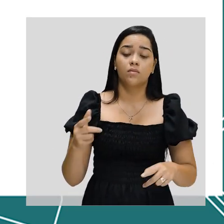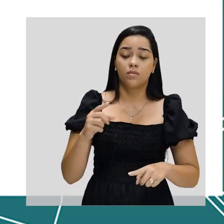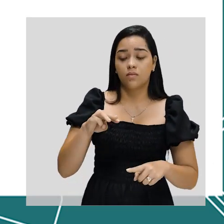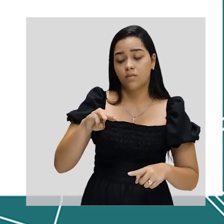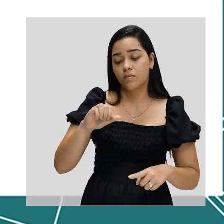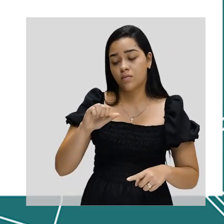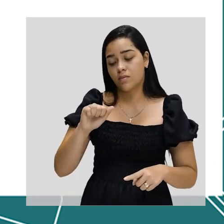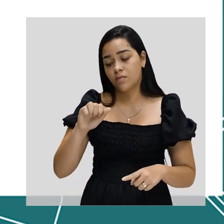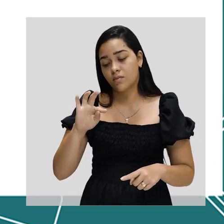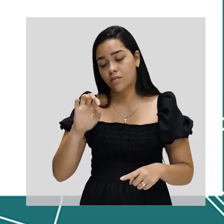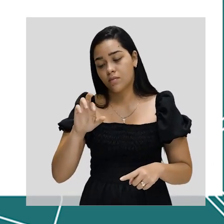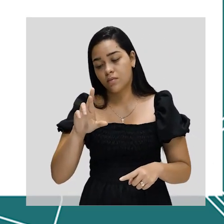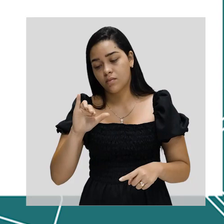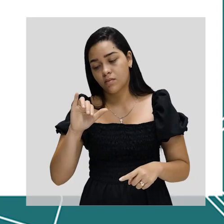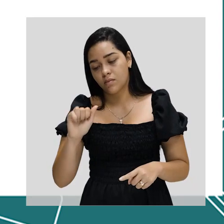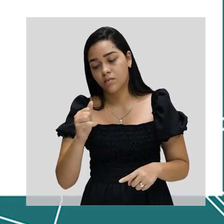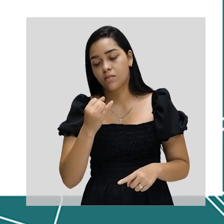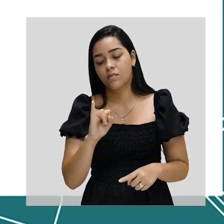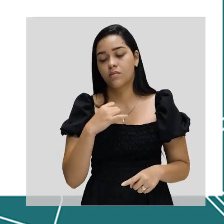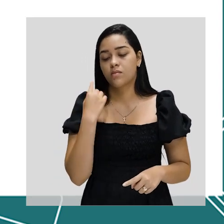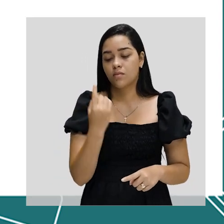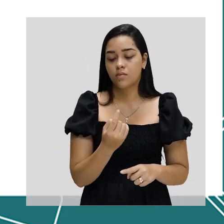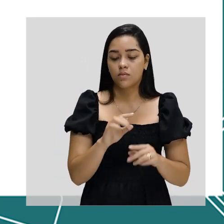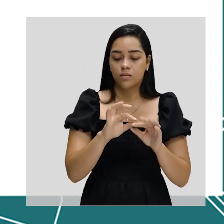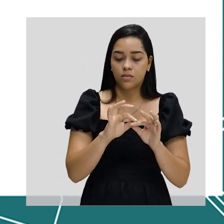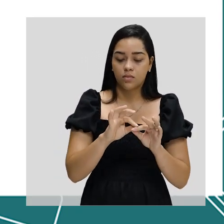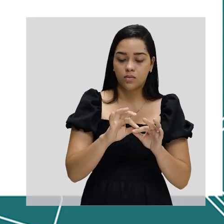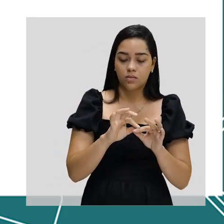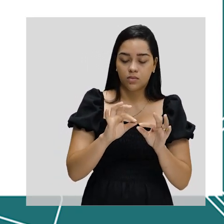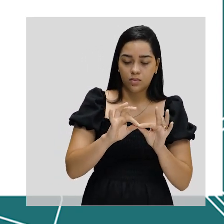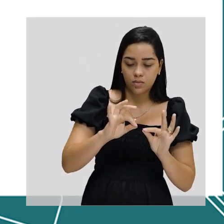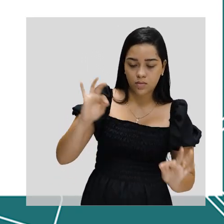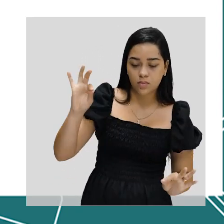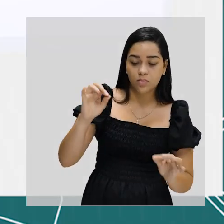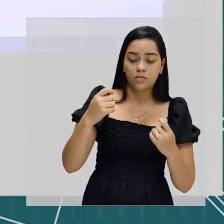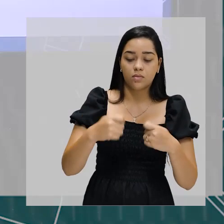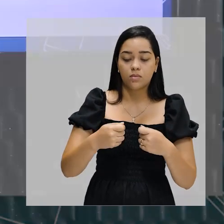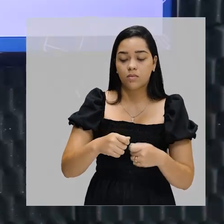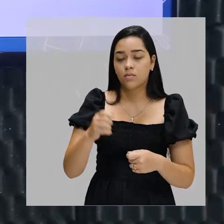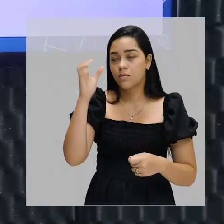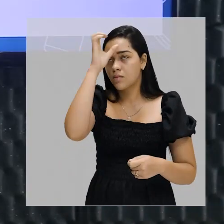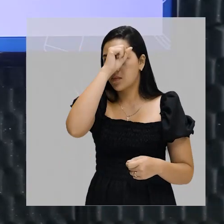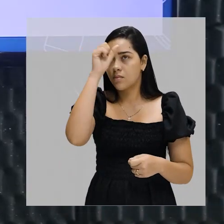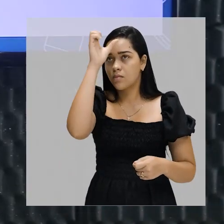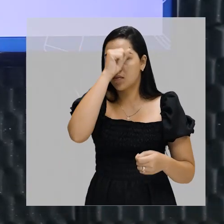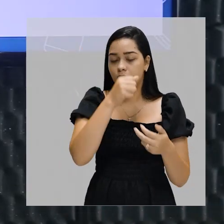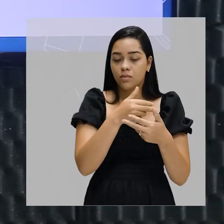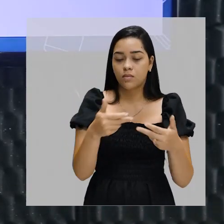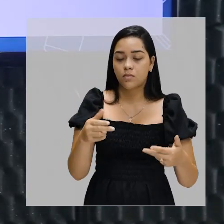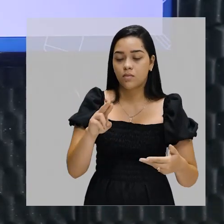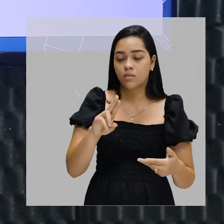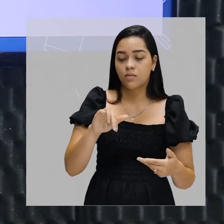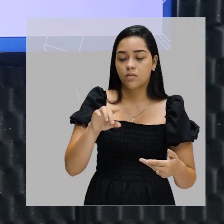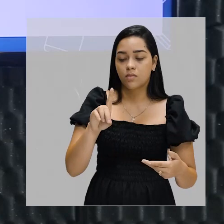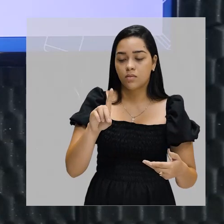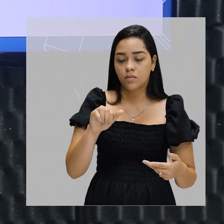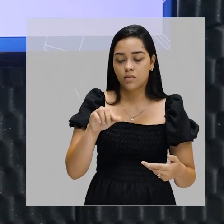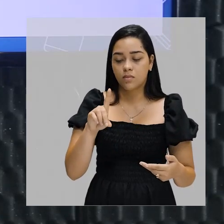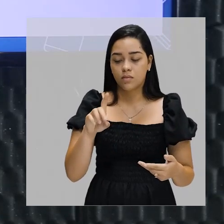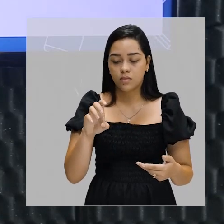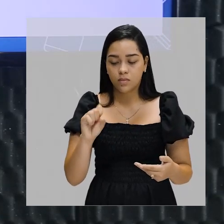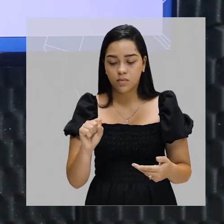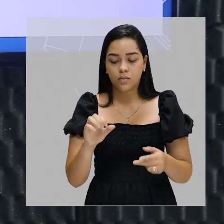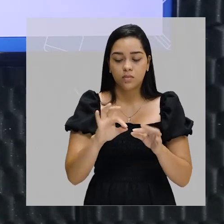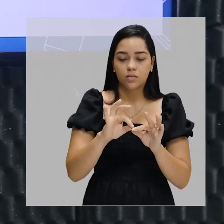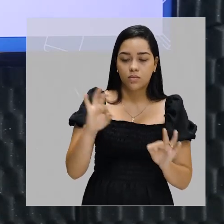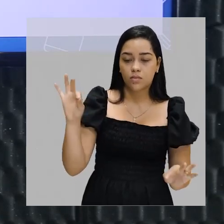matéria. Então, se a gente vai trabalhar com medições, precisamos aprender sobre as unidades de medida.